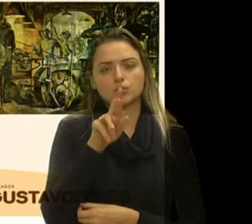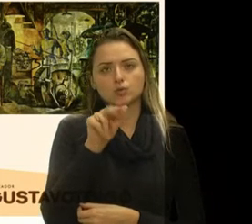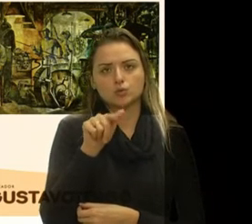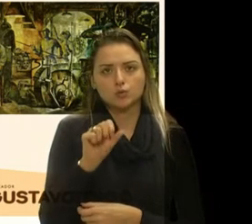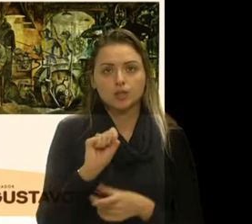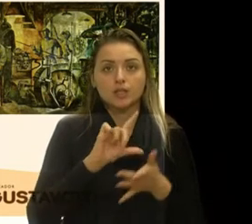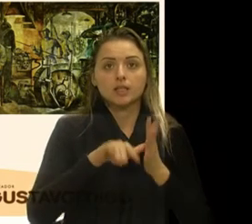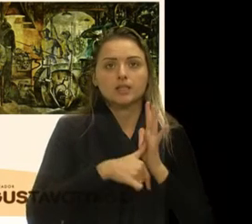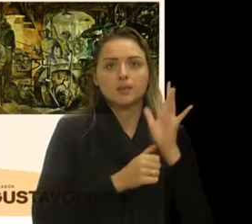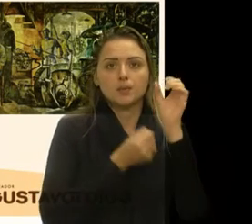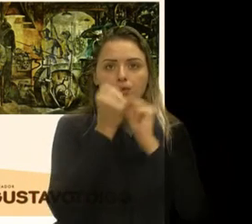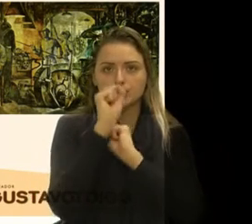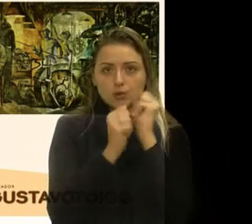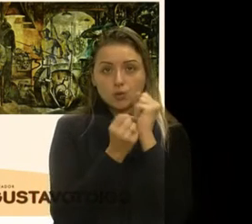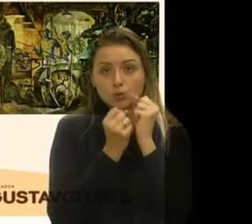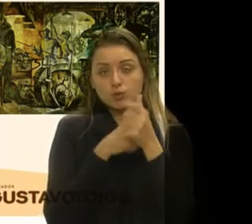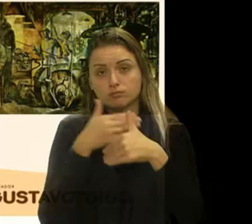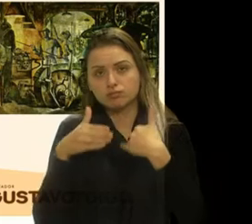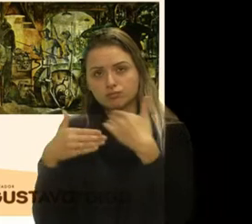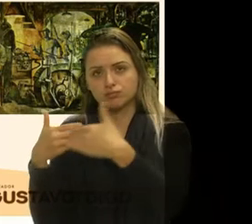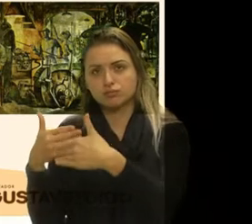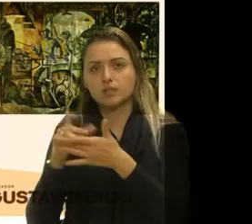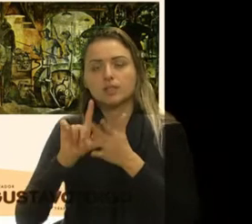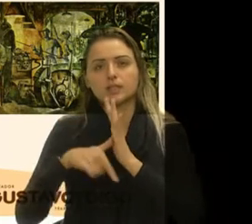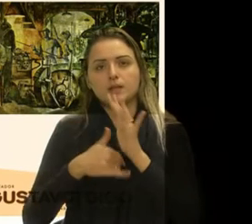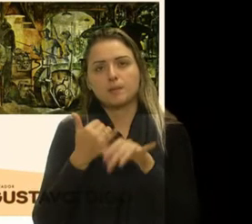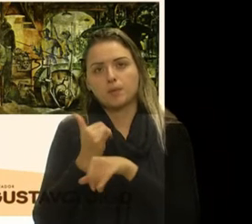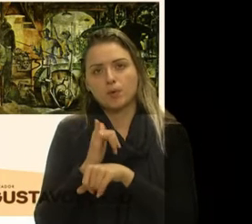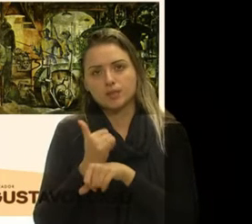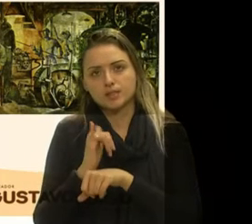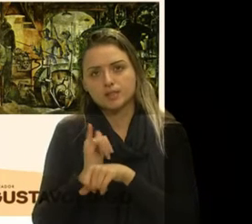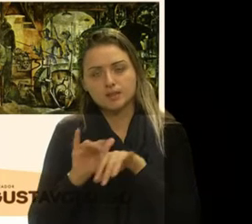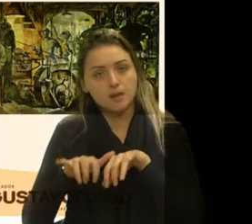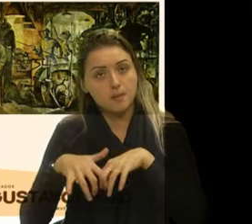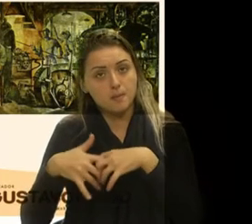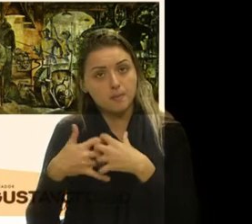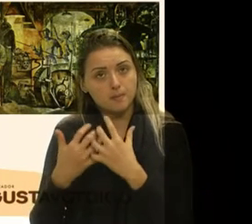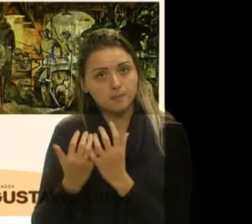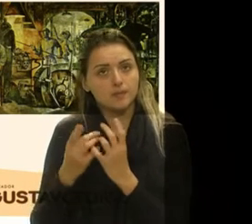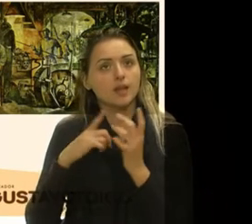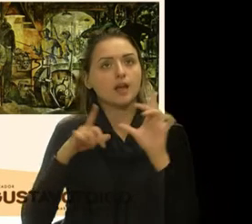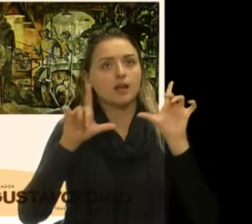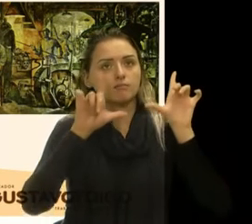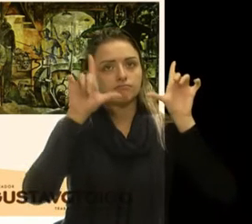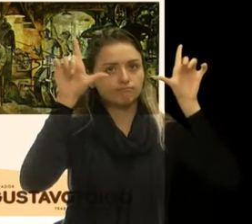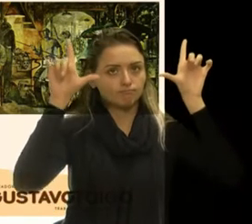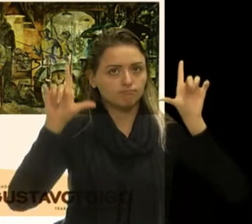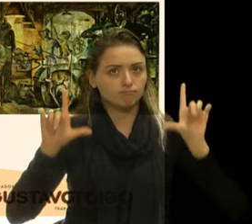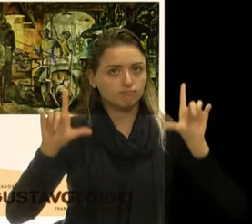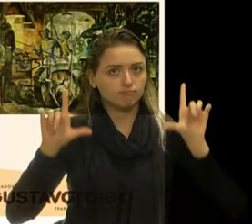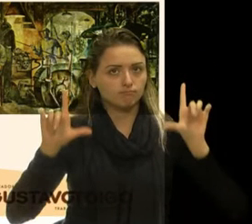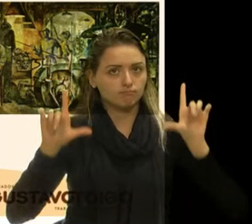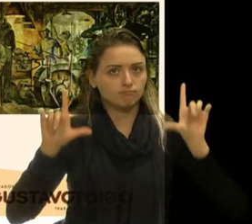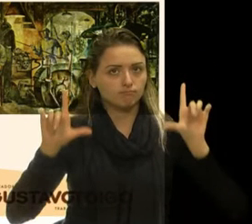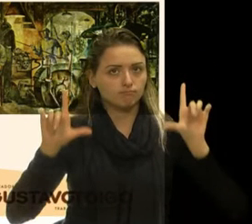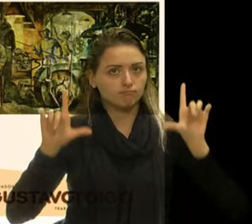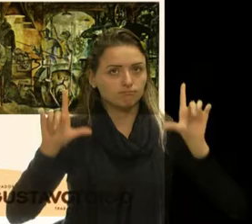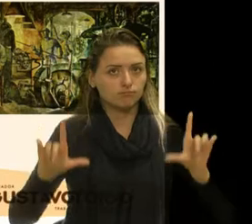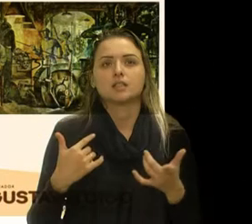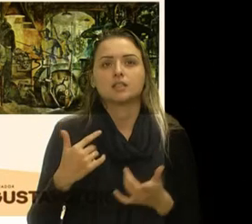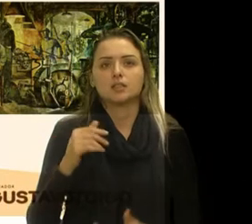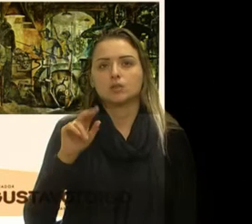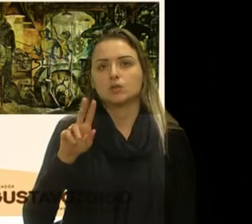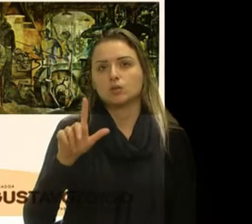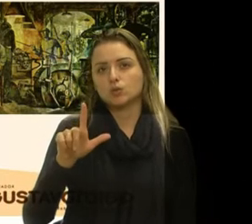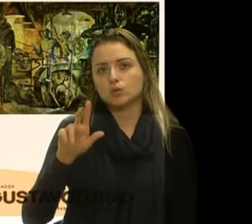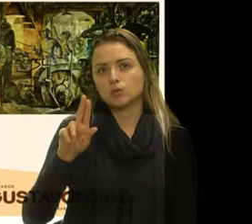industrialização, enfim, a questão da metalurgia. Então, é um quadro muito significativo que foi encomendado